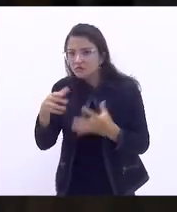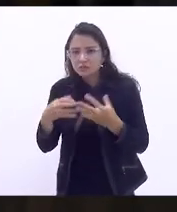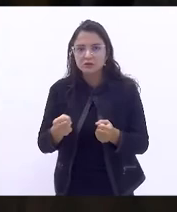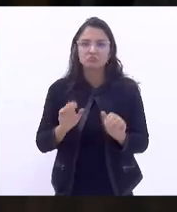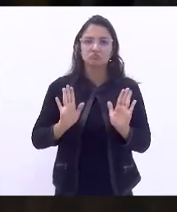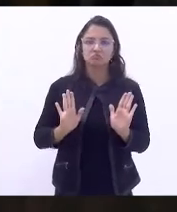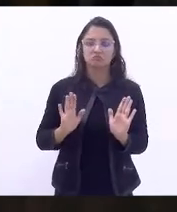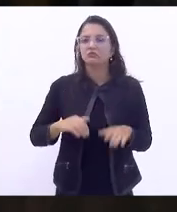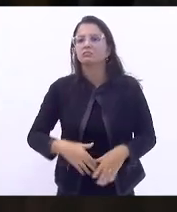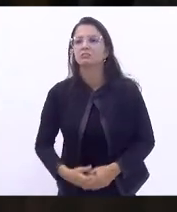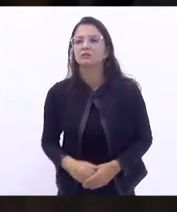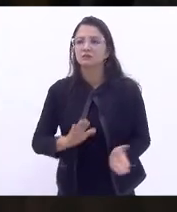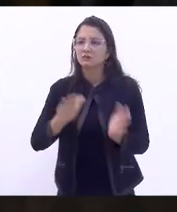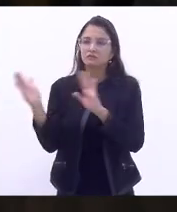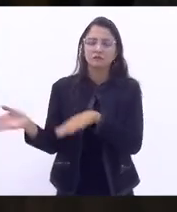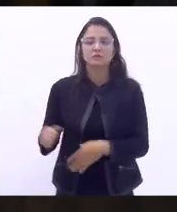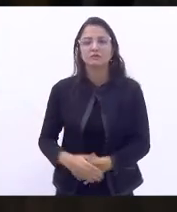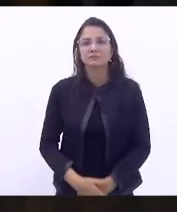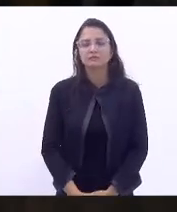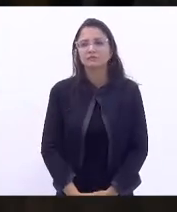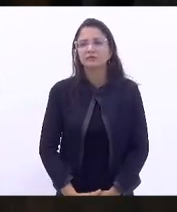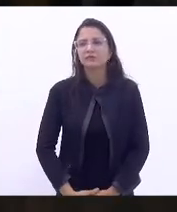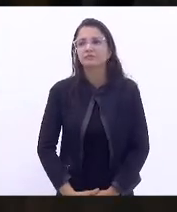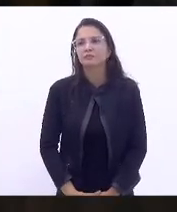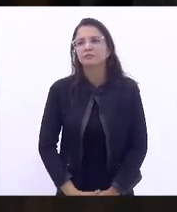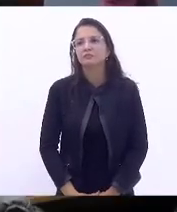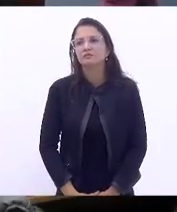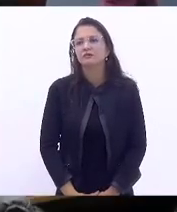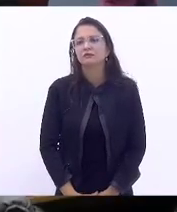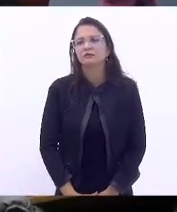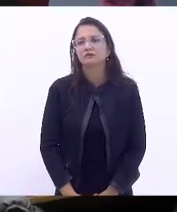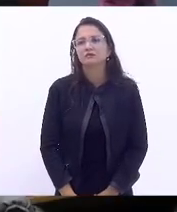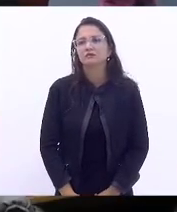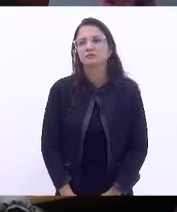estão aprovados, vai a promulgação.